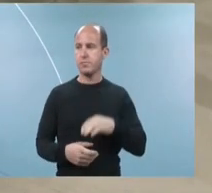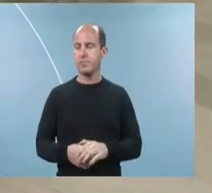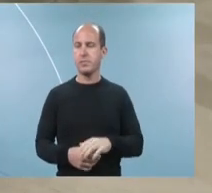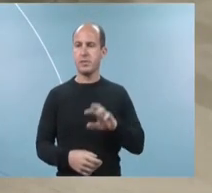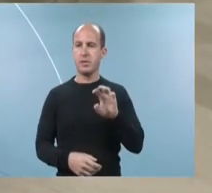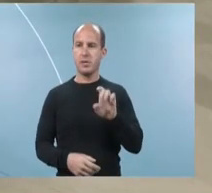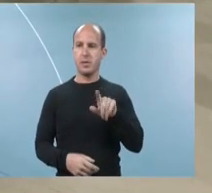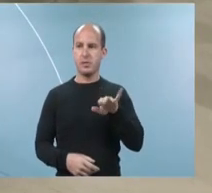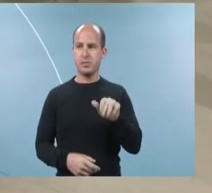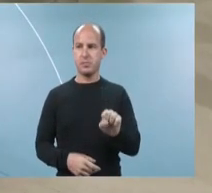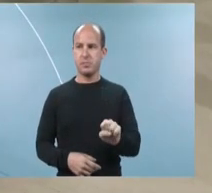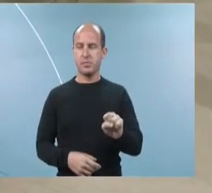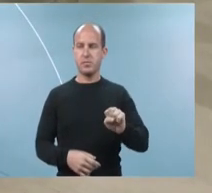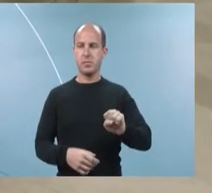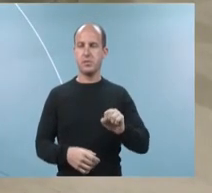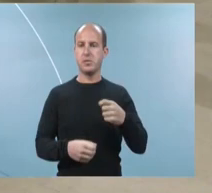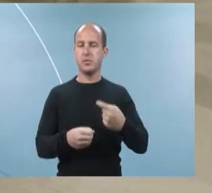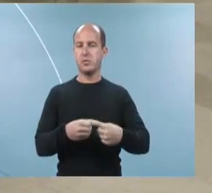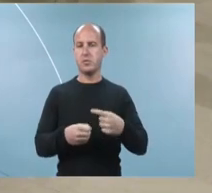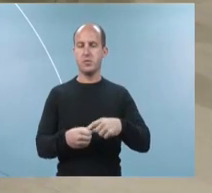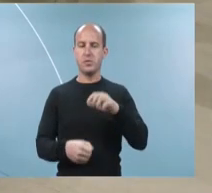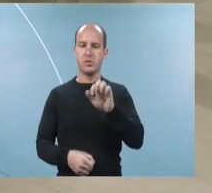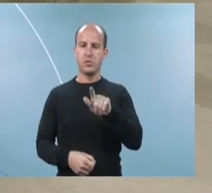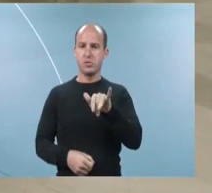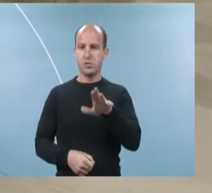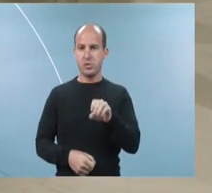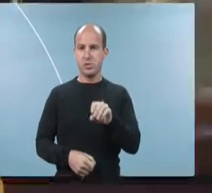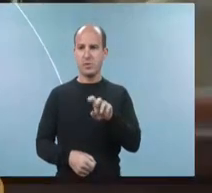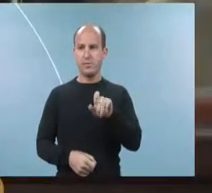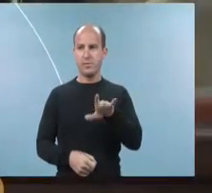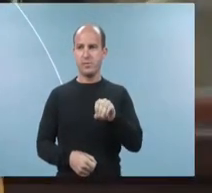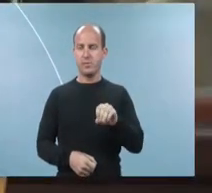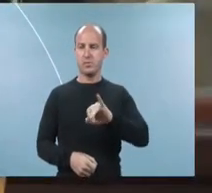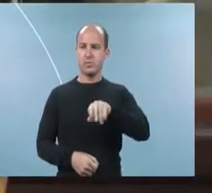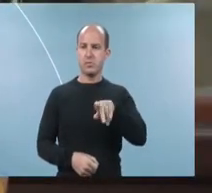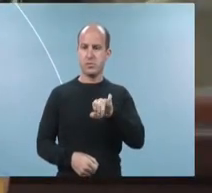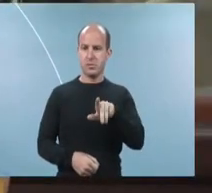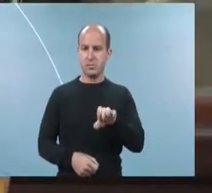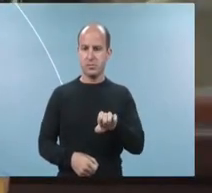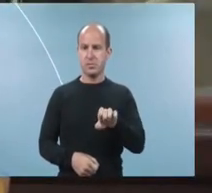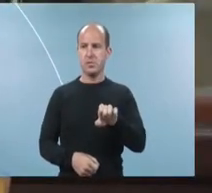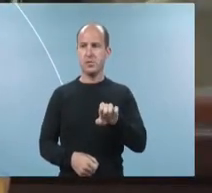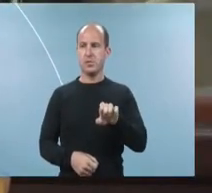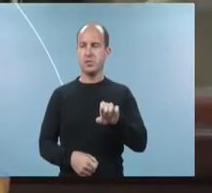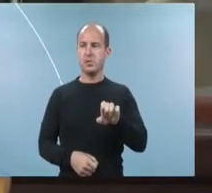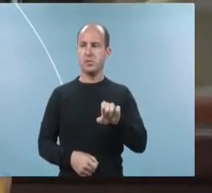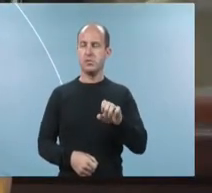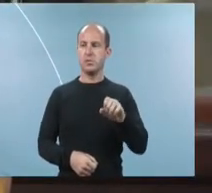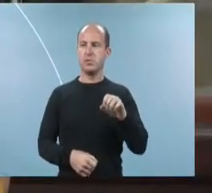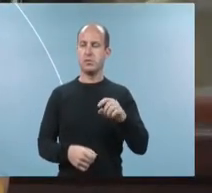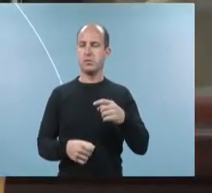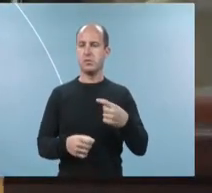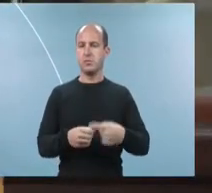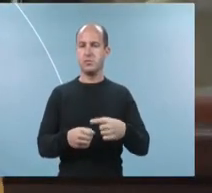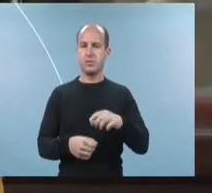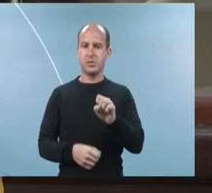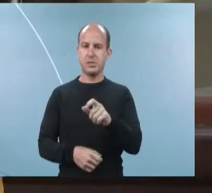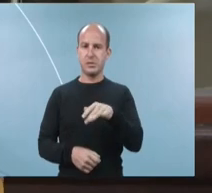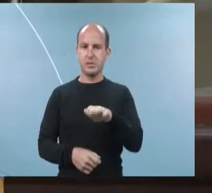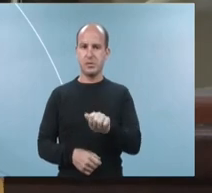Irismar Regis da Costa, de Georgino Avelino, Josilene dos Santos Farias Oliveira, de Santana do